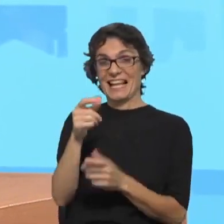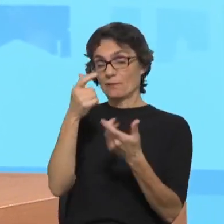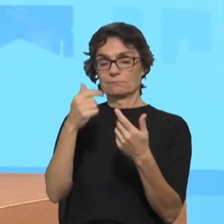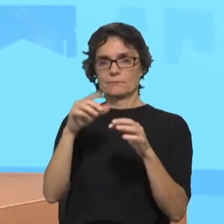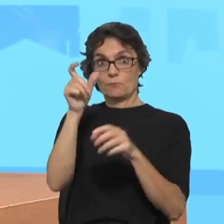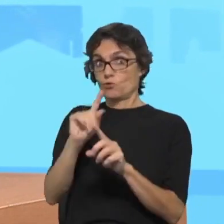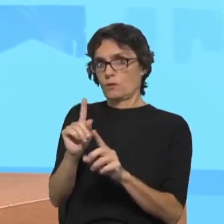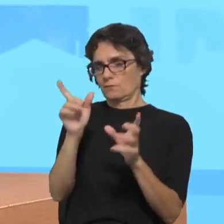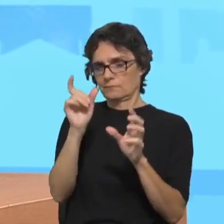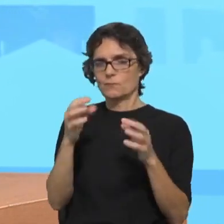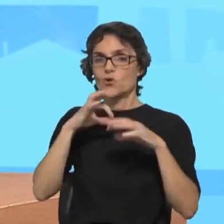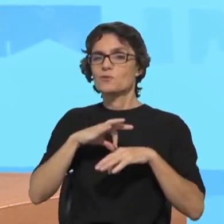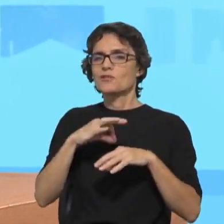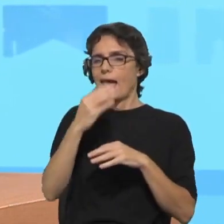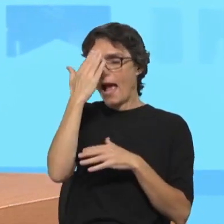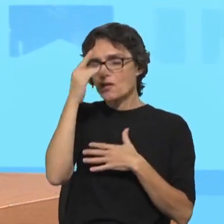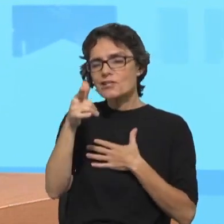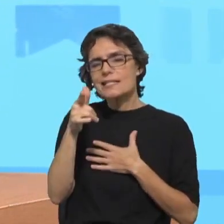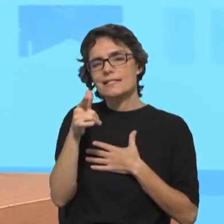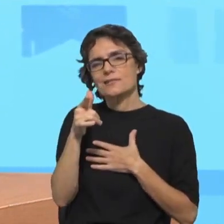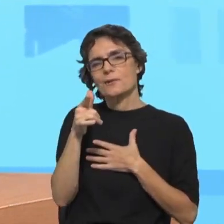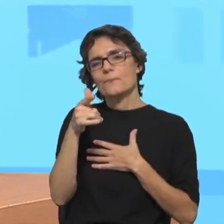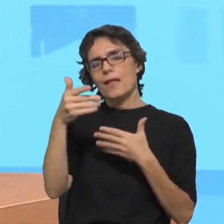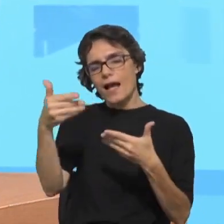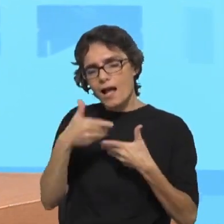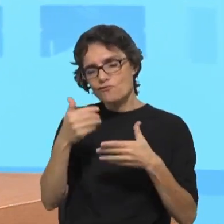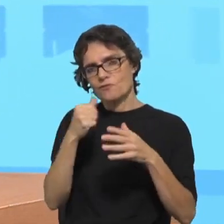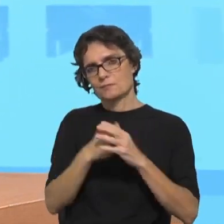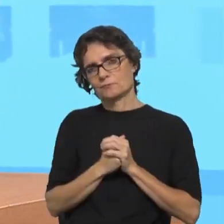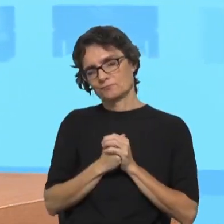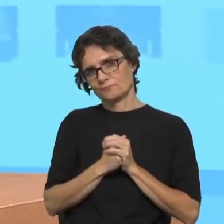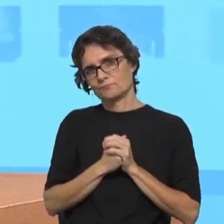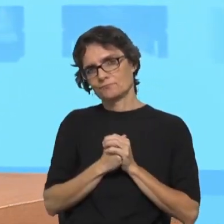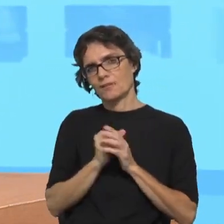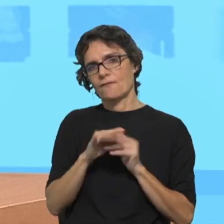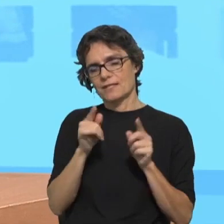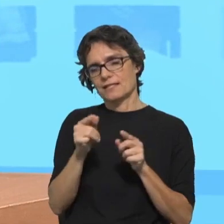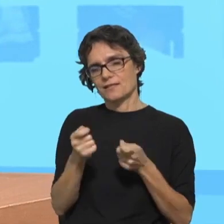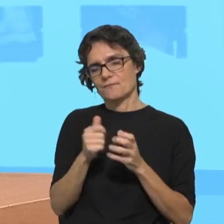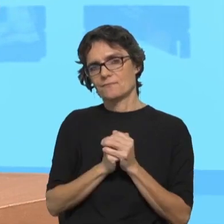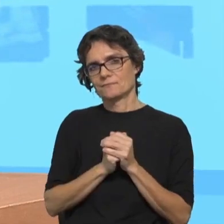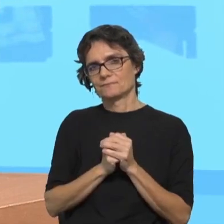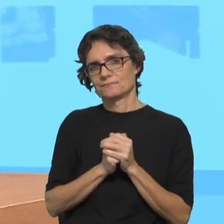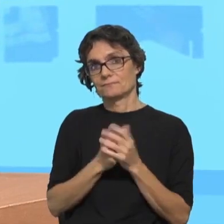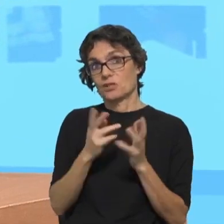única coisa que me pode, entre aspas, ajudar a fazer isso menos mal é o